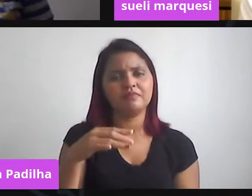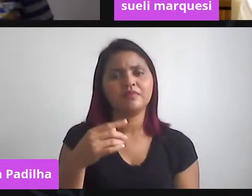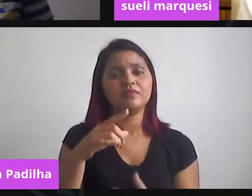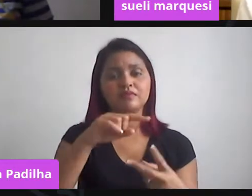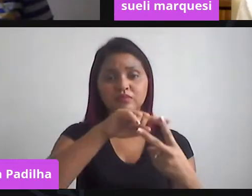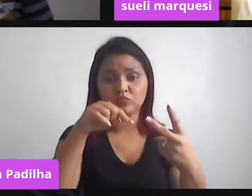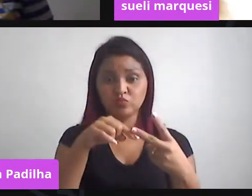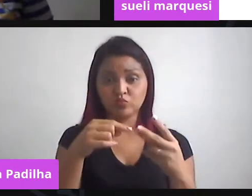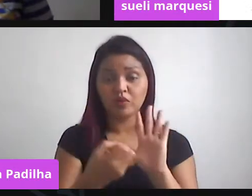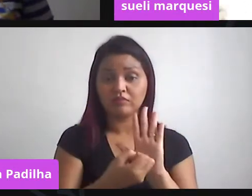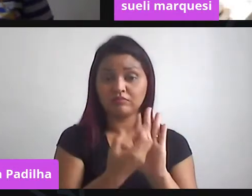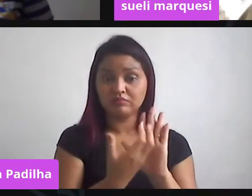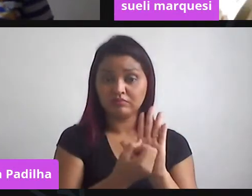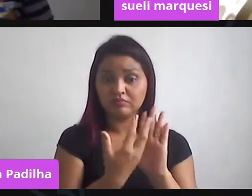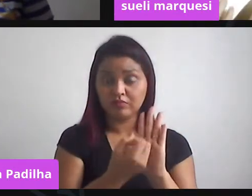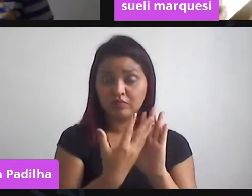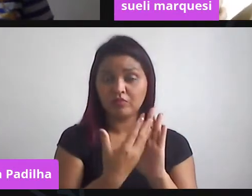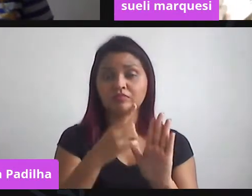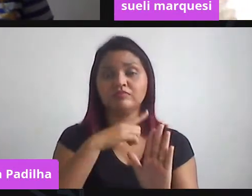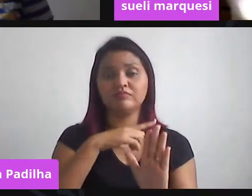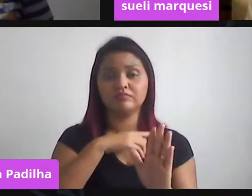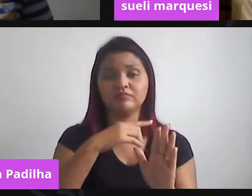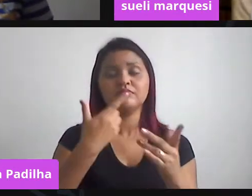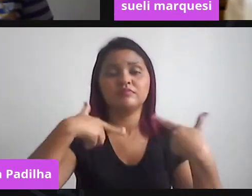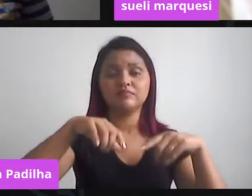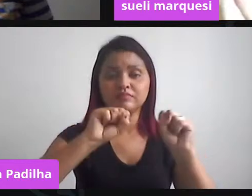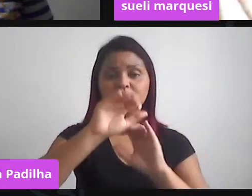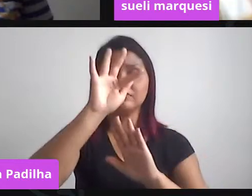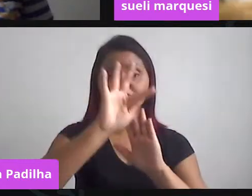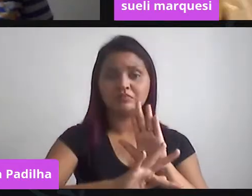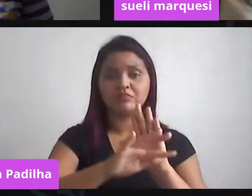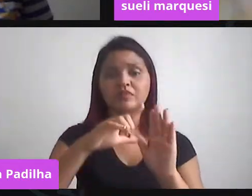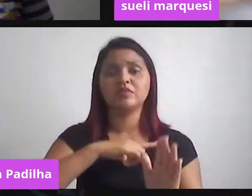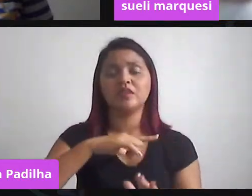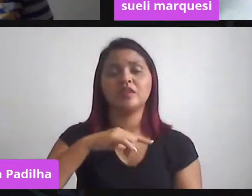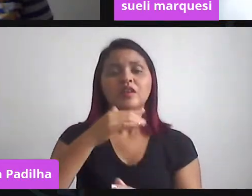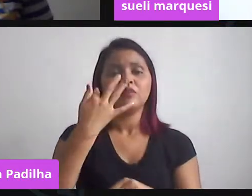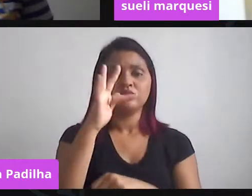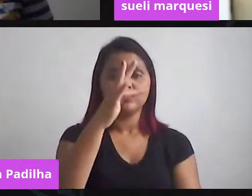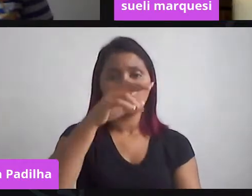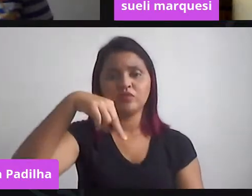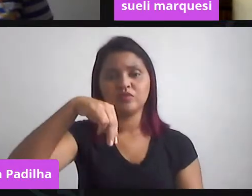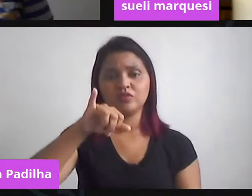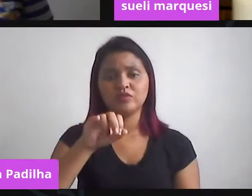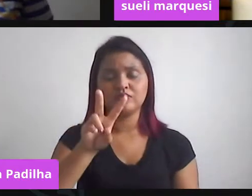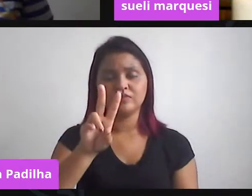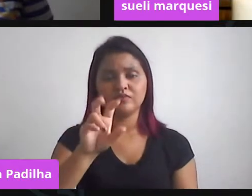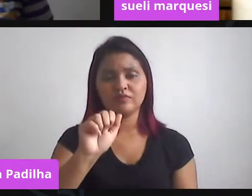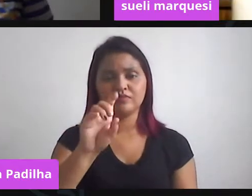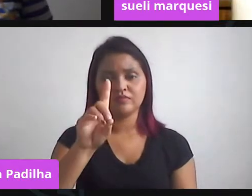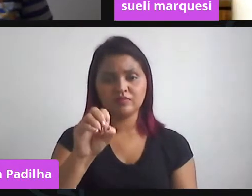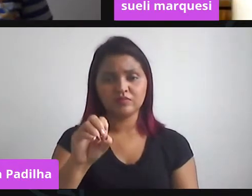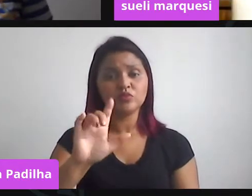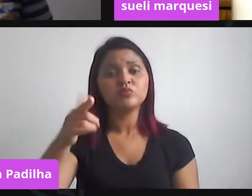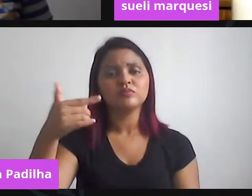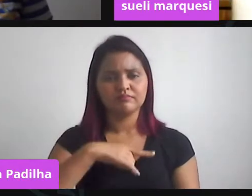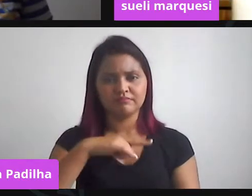obras que saíram, né, da linguística textual, essa do Rivaldo, tem uma outra que eu vou pegar aqui também,